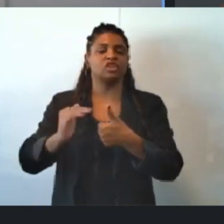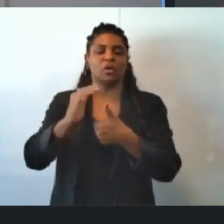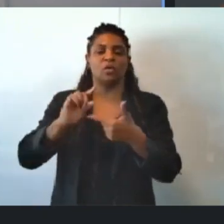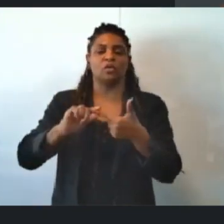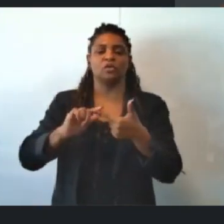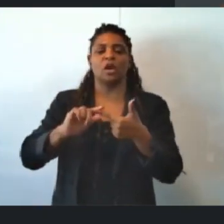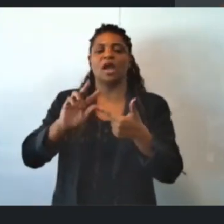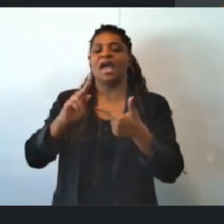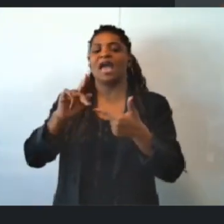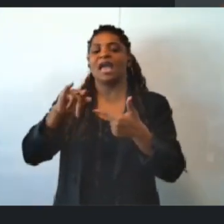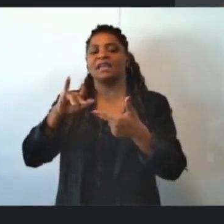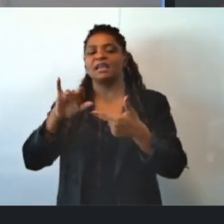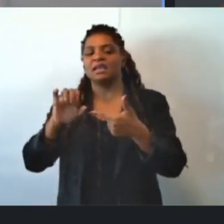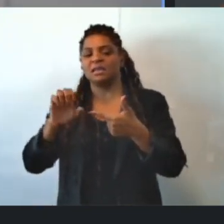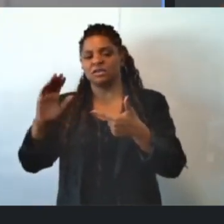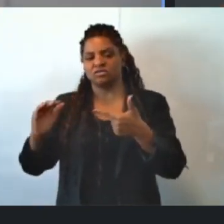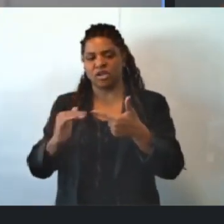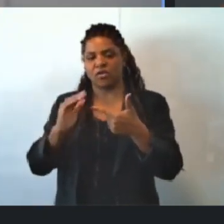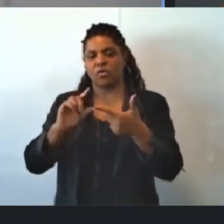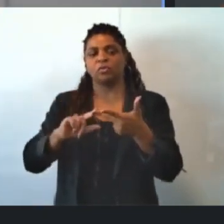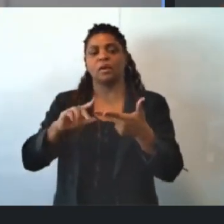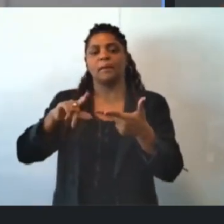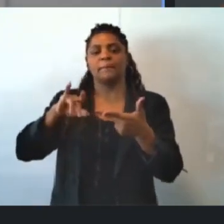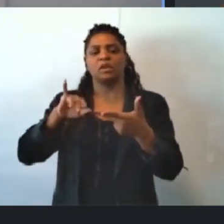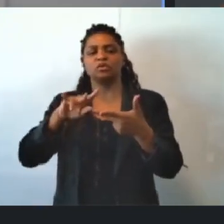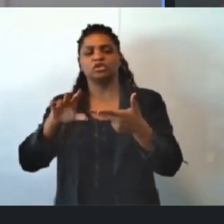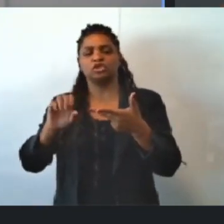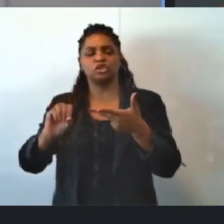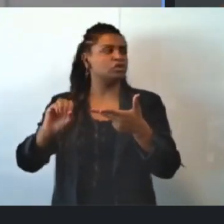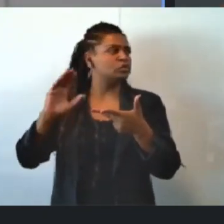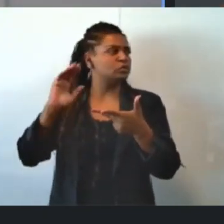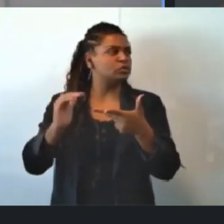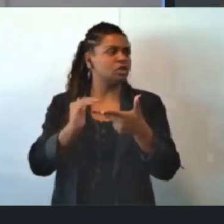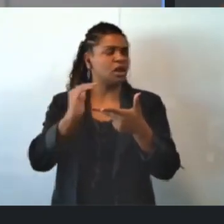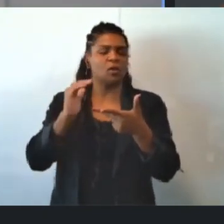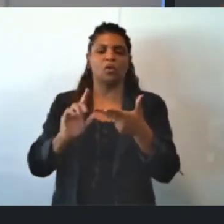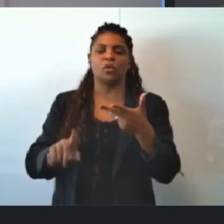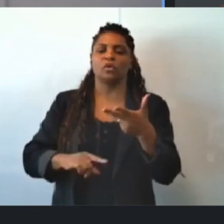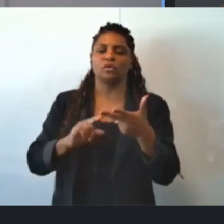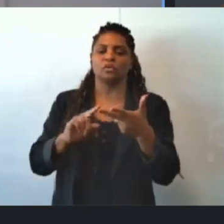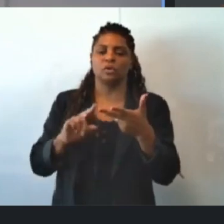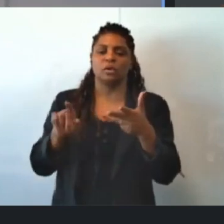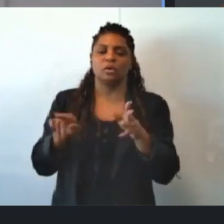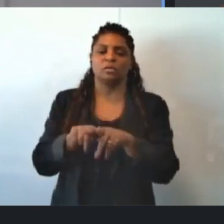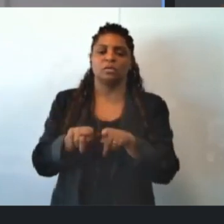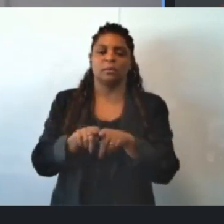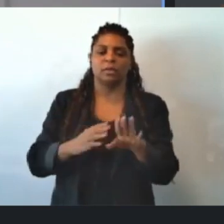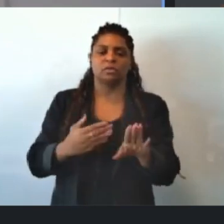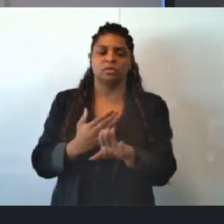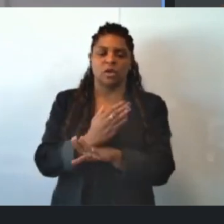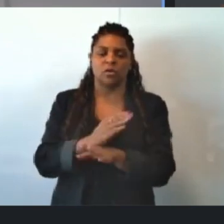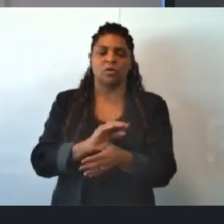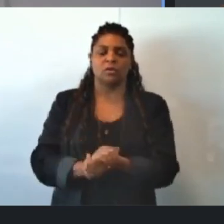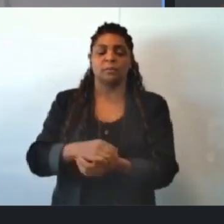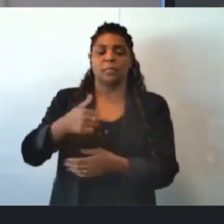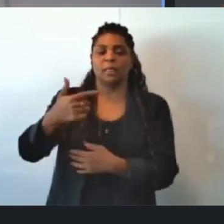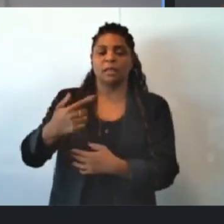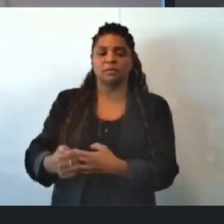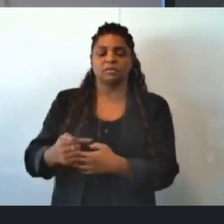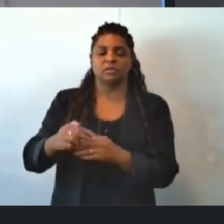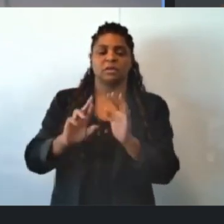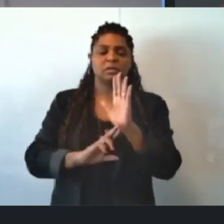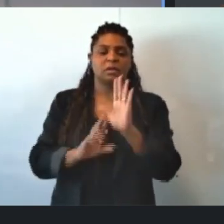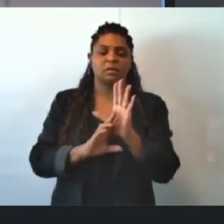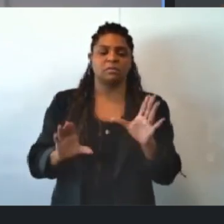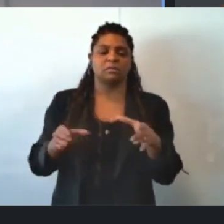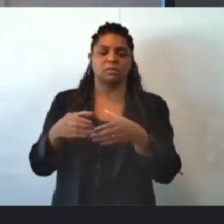De acordo. Também estou de acordo, está aprovado o requerimento 1390. 17º, requerimento de comissão 1391-24, uma